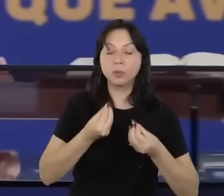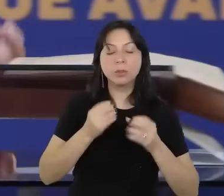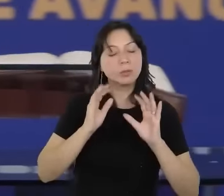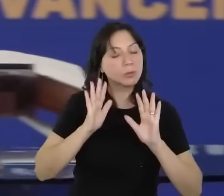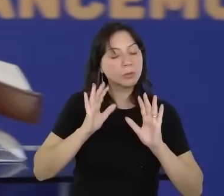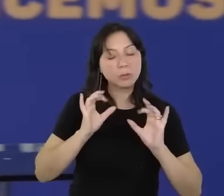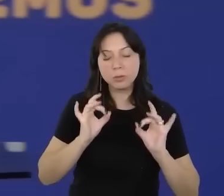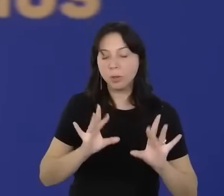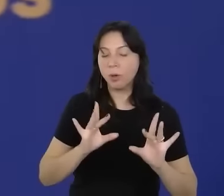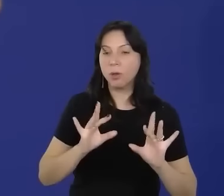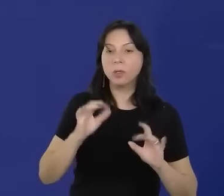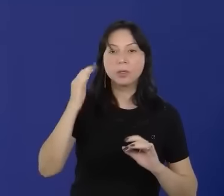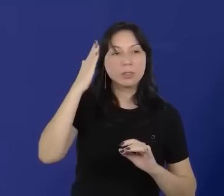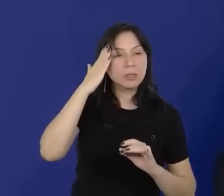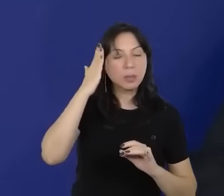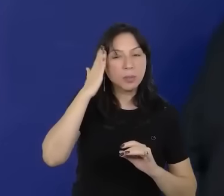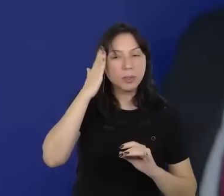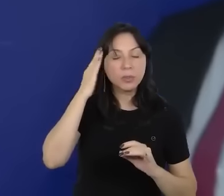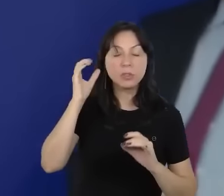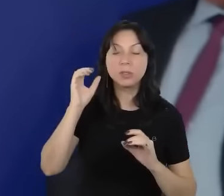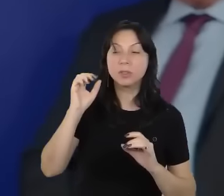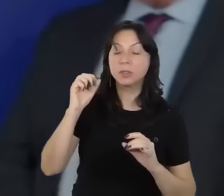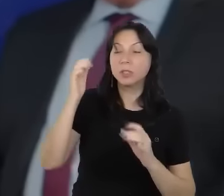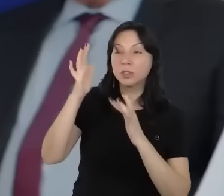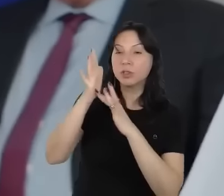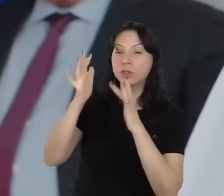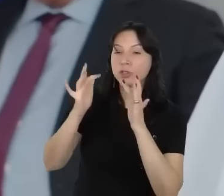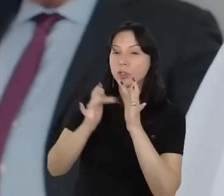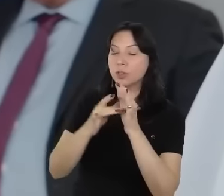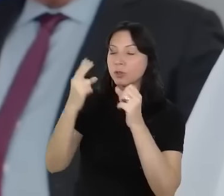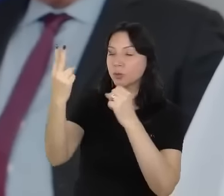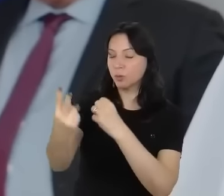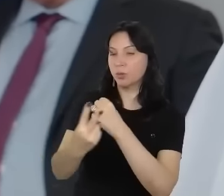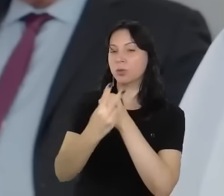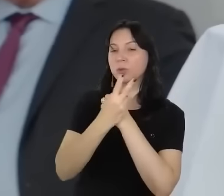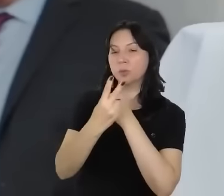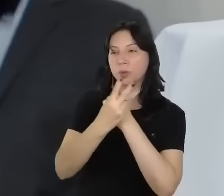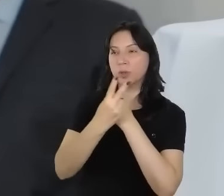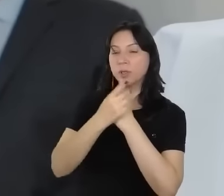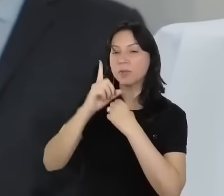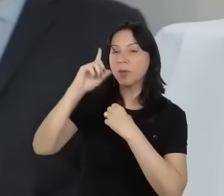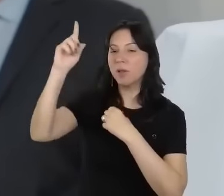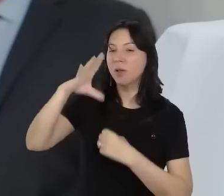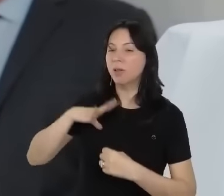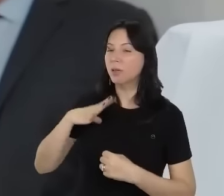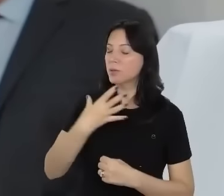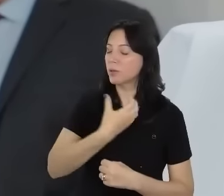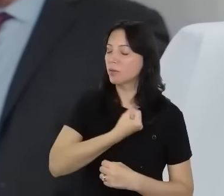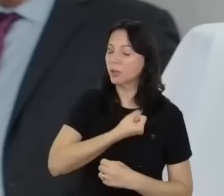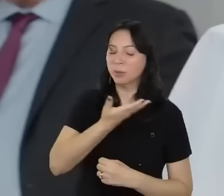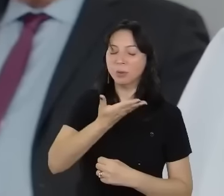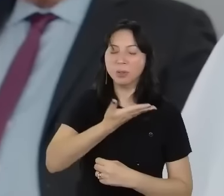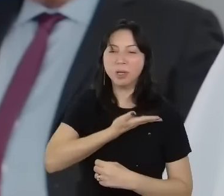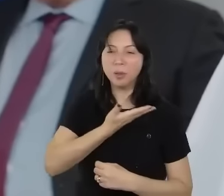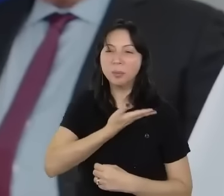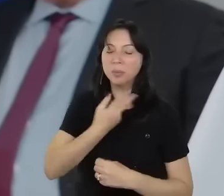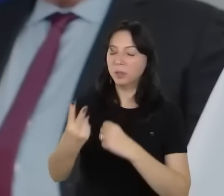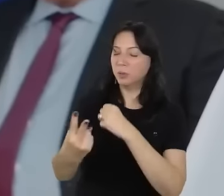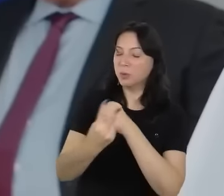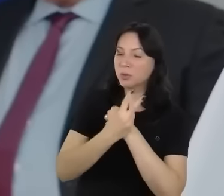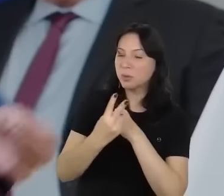ele é o nosso socorro que ele é nosso auxili que ele é o nosso pastor que ele é o nosso redentor que ele é o nosso amigo que ele é o nosso refúgio e a nossa